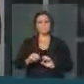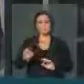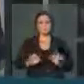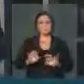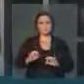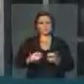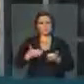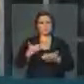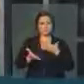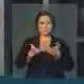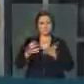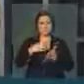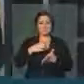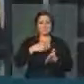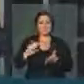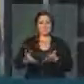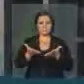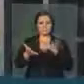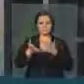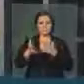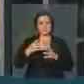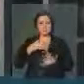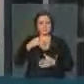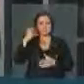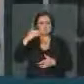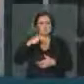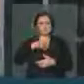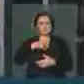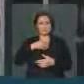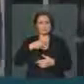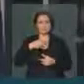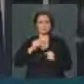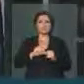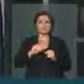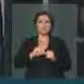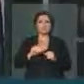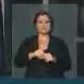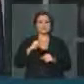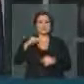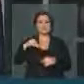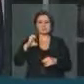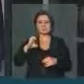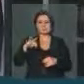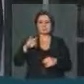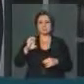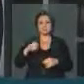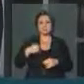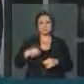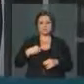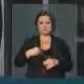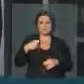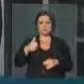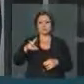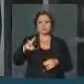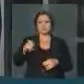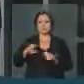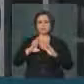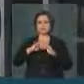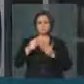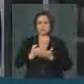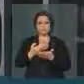poss buscar a sua essência buscar a sua espiritualidade é isso que faz mente viva hoje em 150